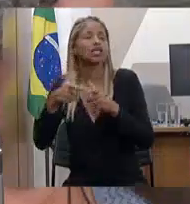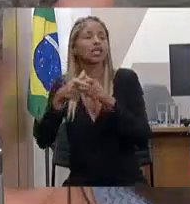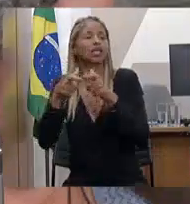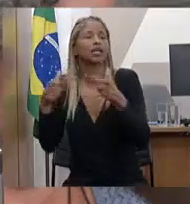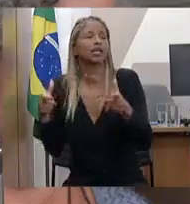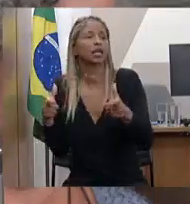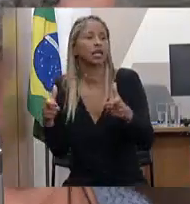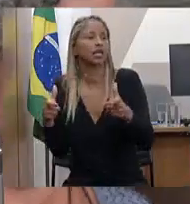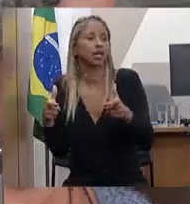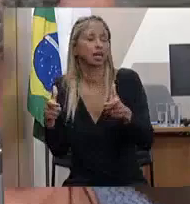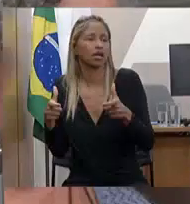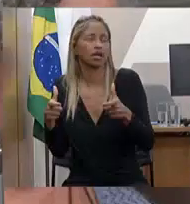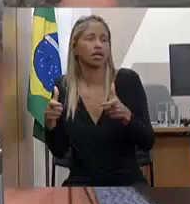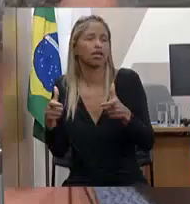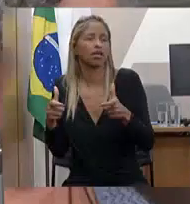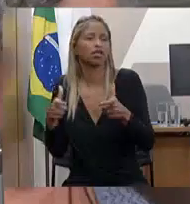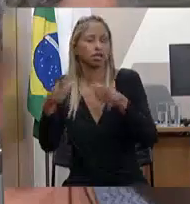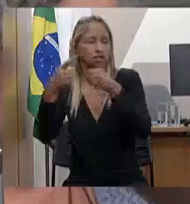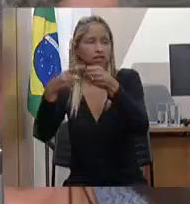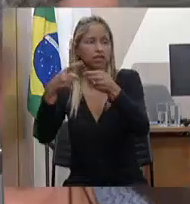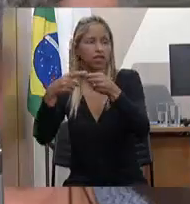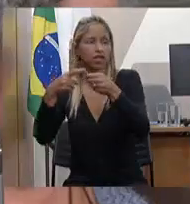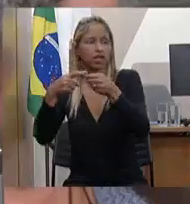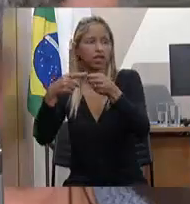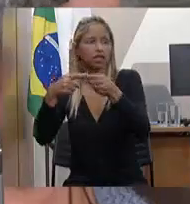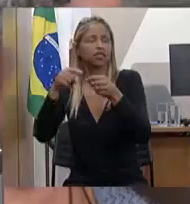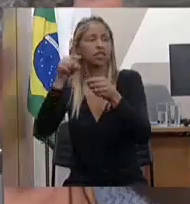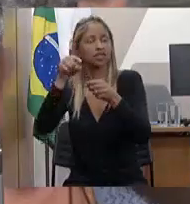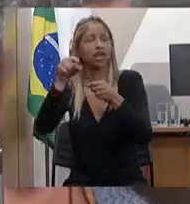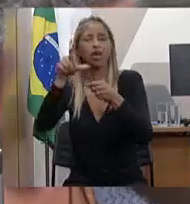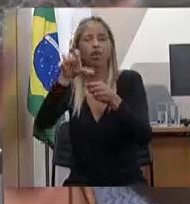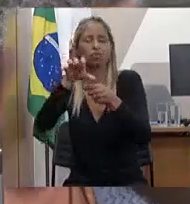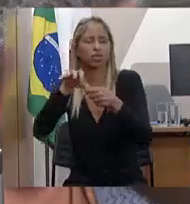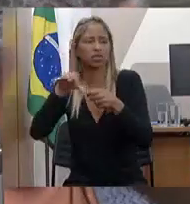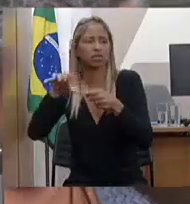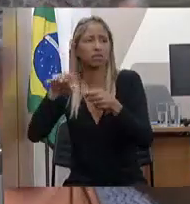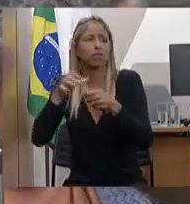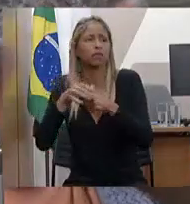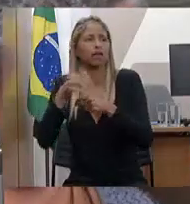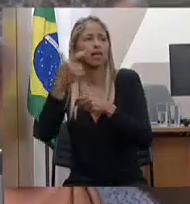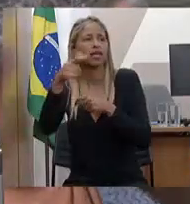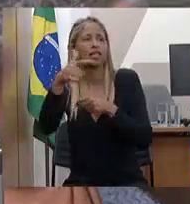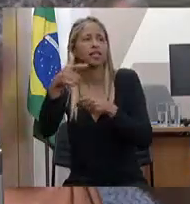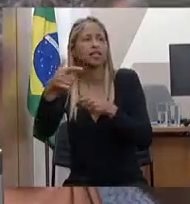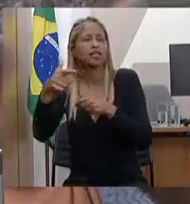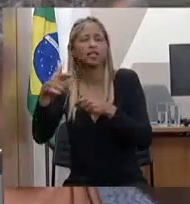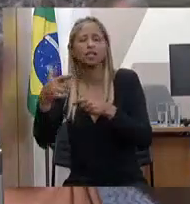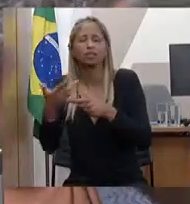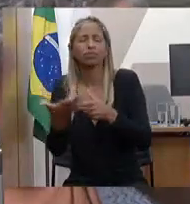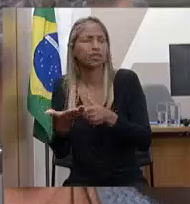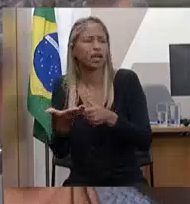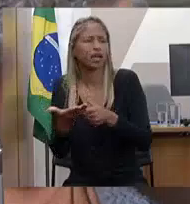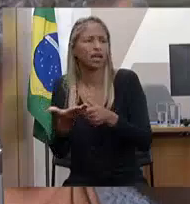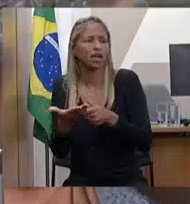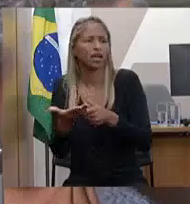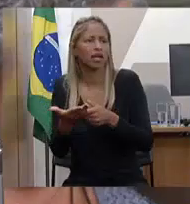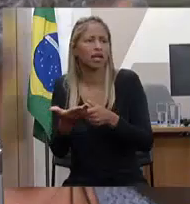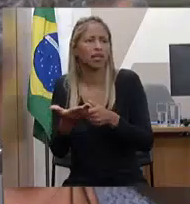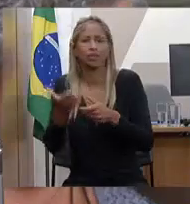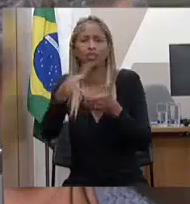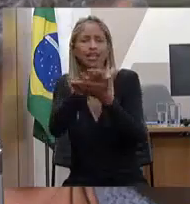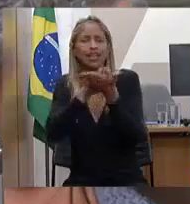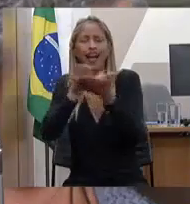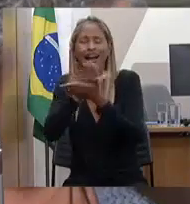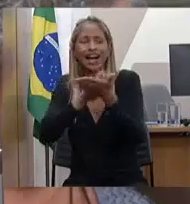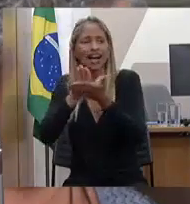grandes municípios que têm ceretes Você vai em Uma cidadezinha Não Tem seresta não tem cérebro não tem